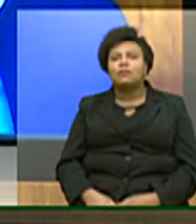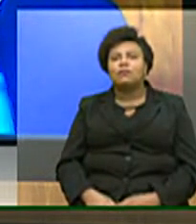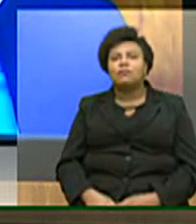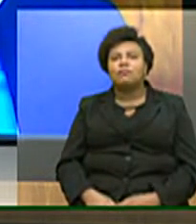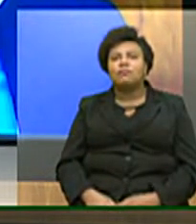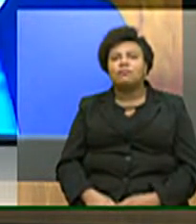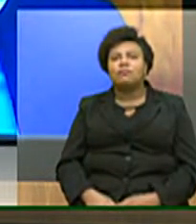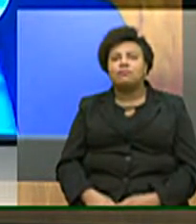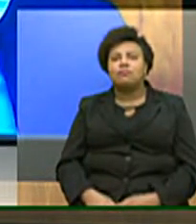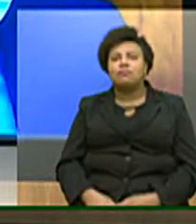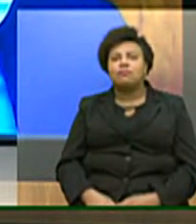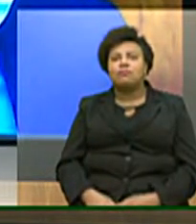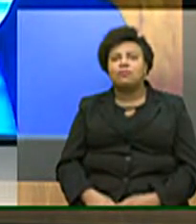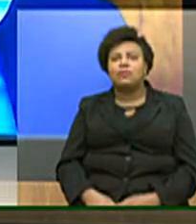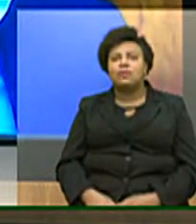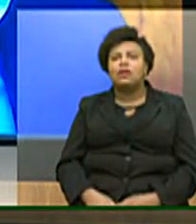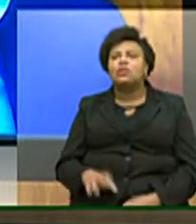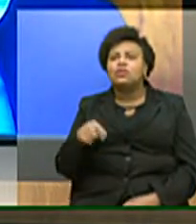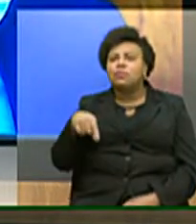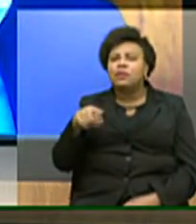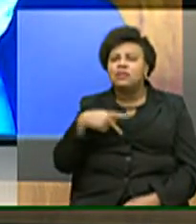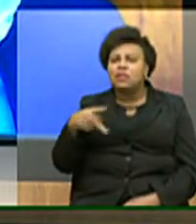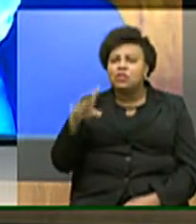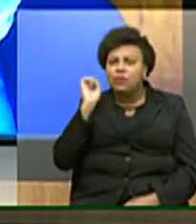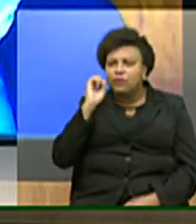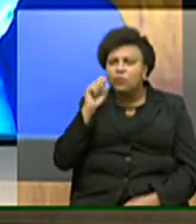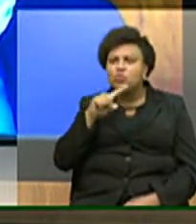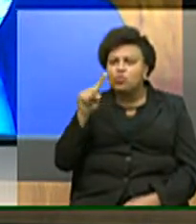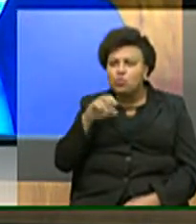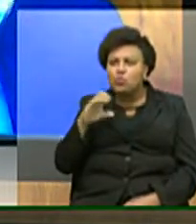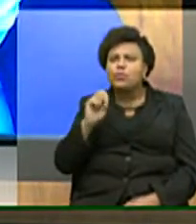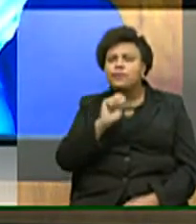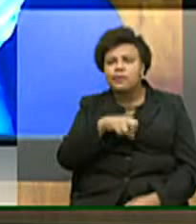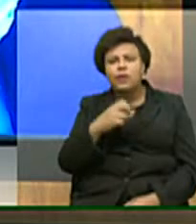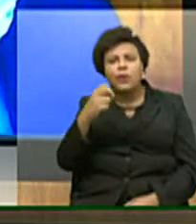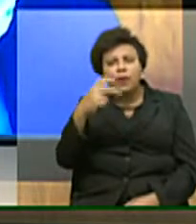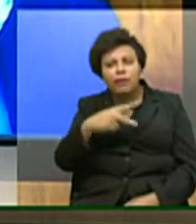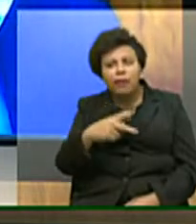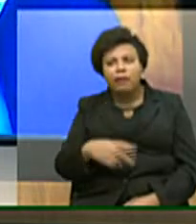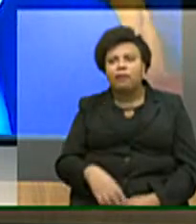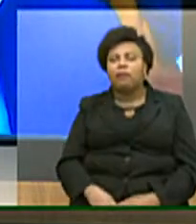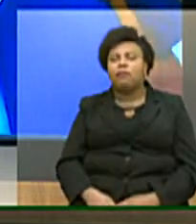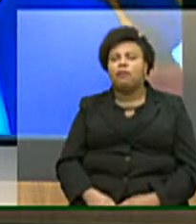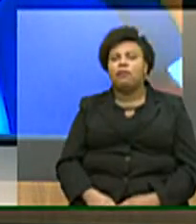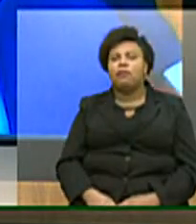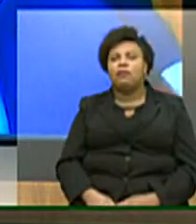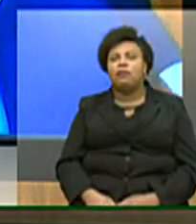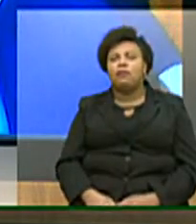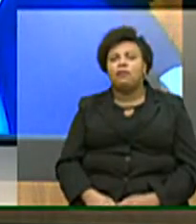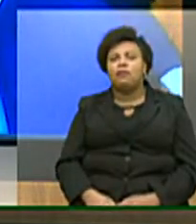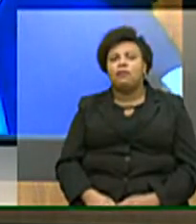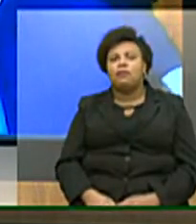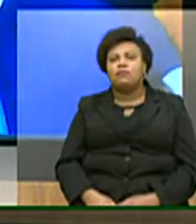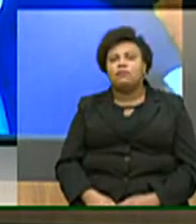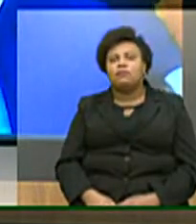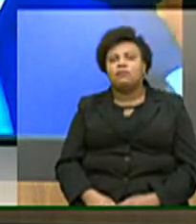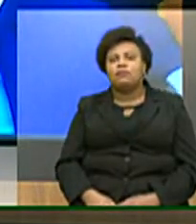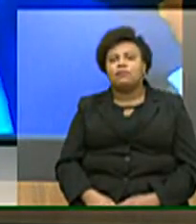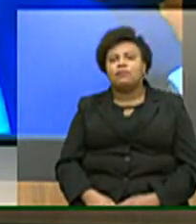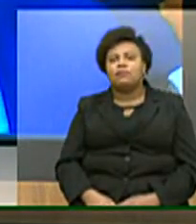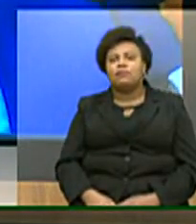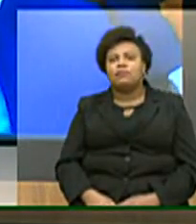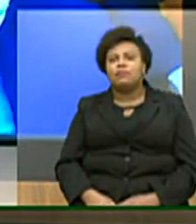Presidente, o senhor escutou o voto do deputado Zucco? Sim, deputado Zucco, ok. Deputado Zucco, ok. Registrado, deputado